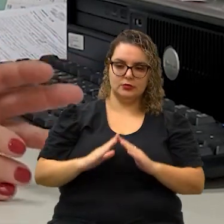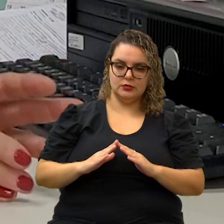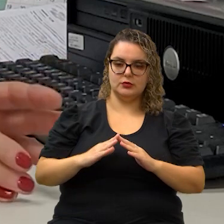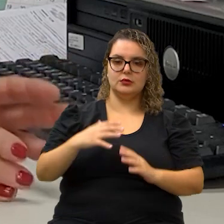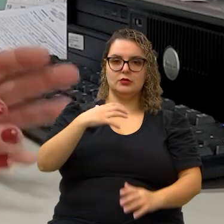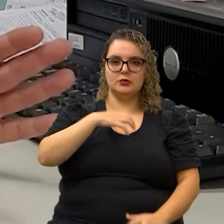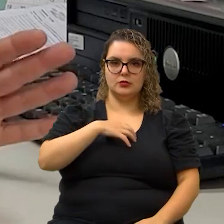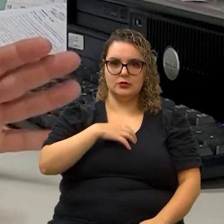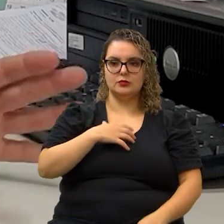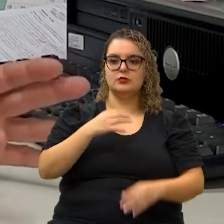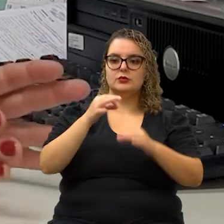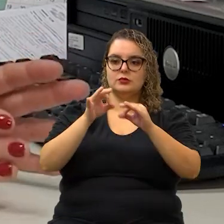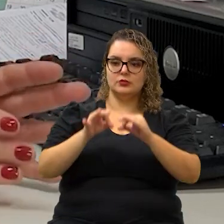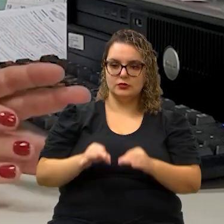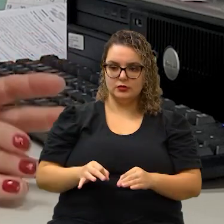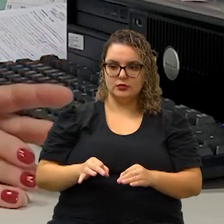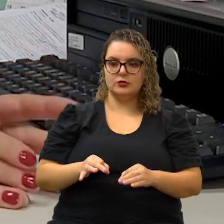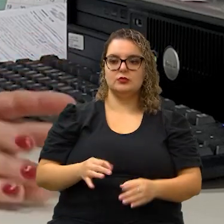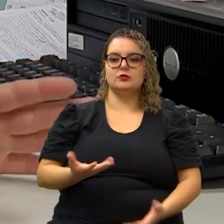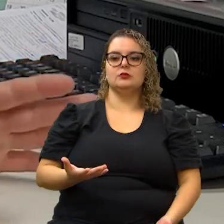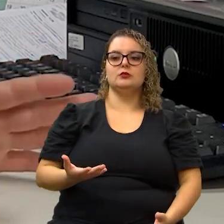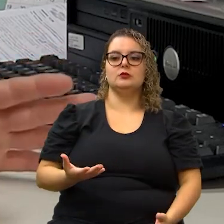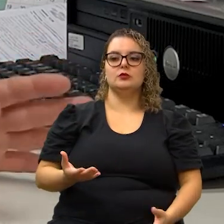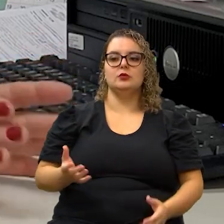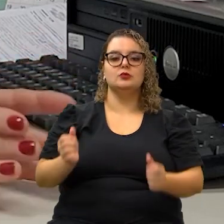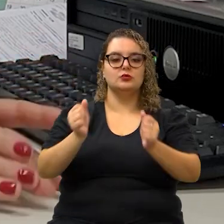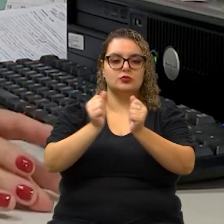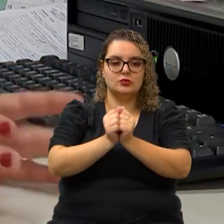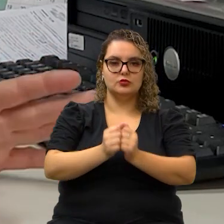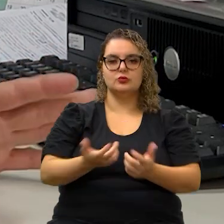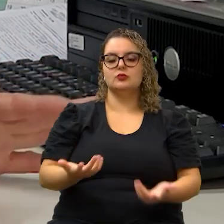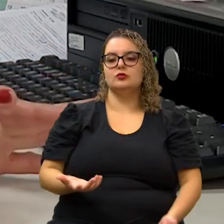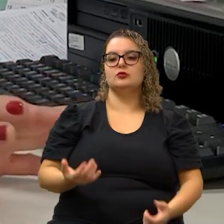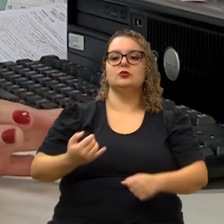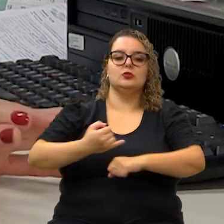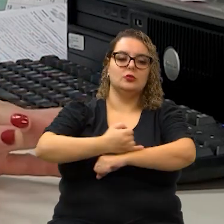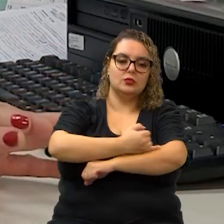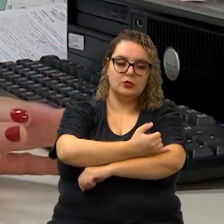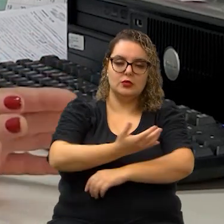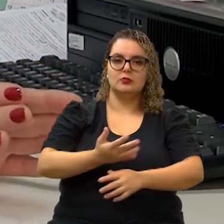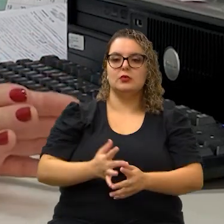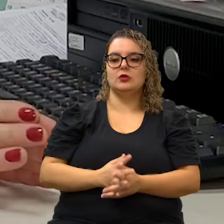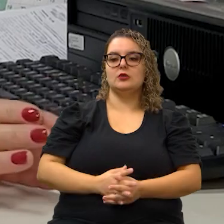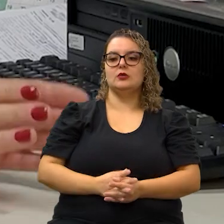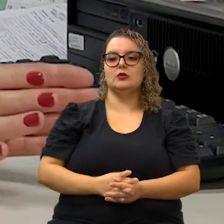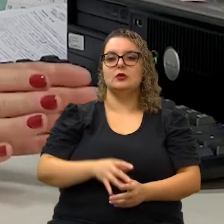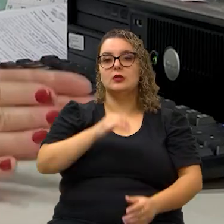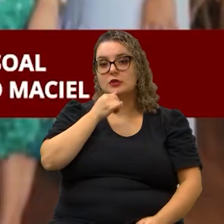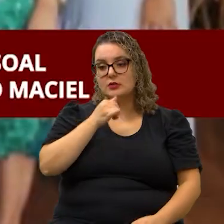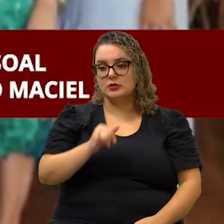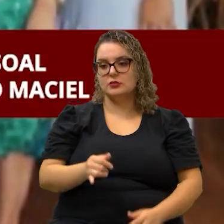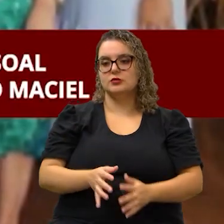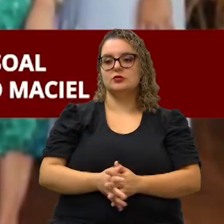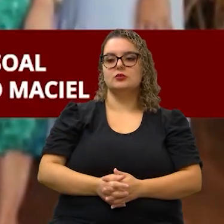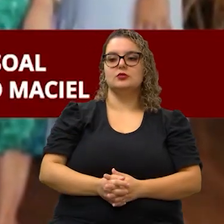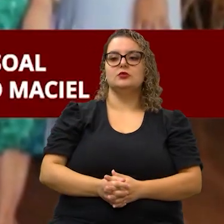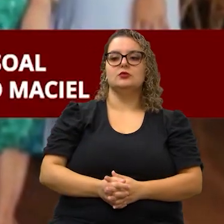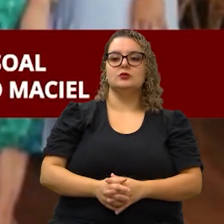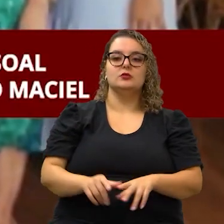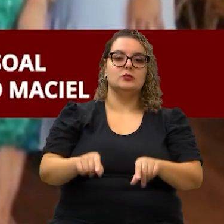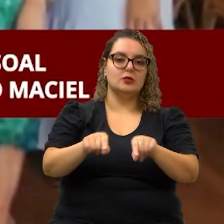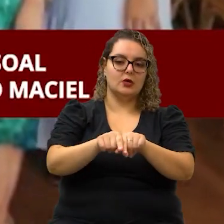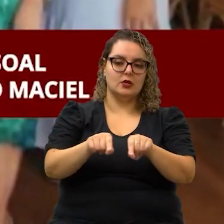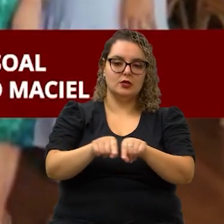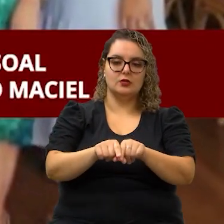com saneamento, né, infraestrutura, energia, também suporte